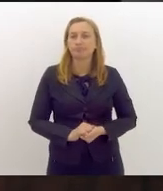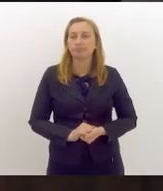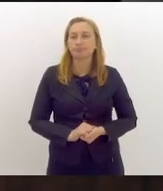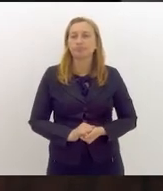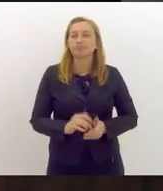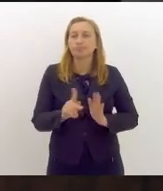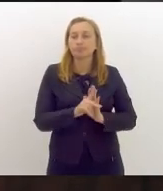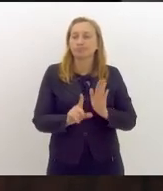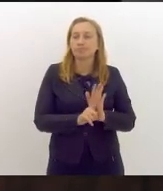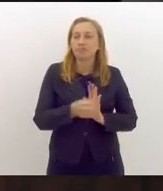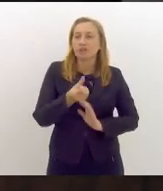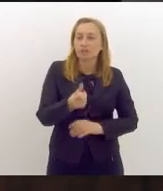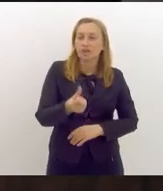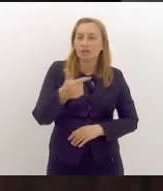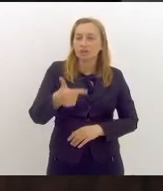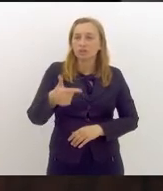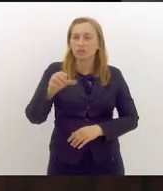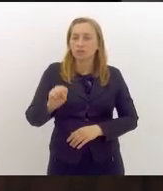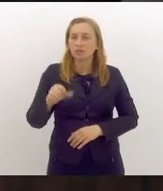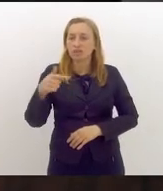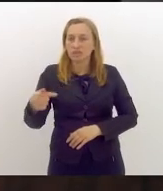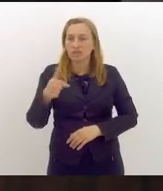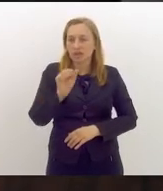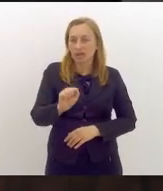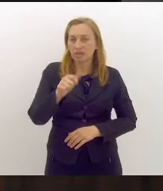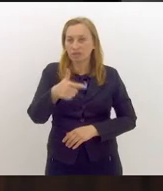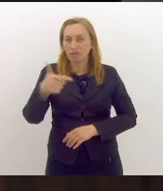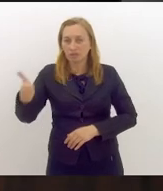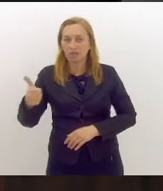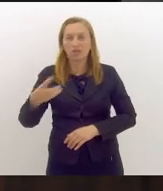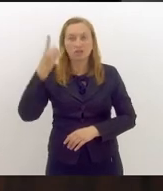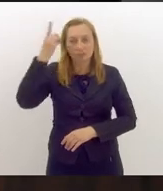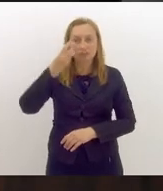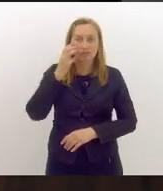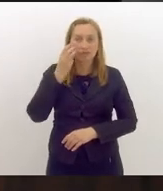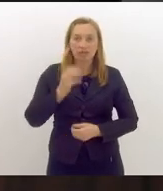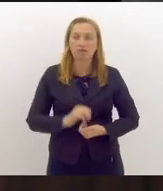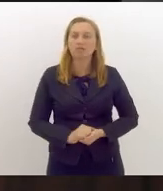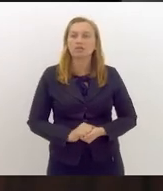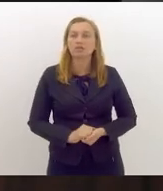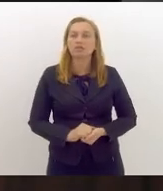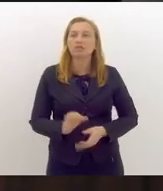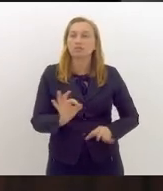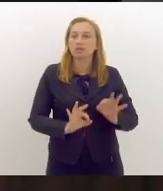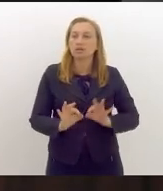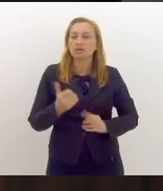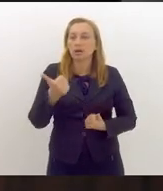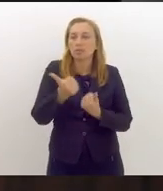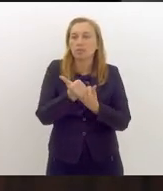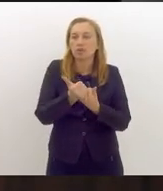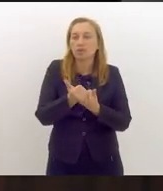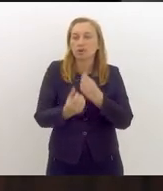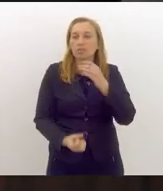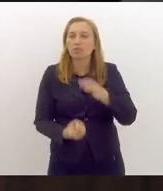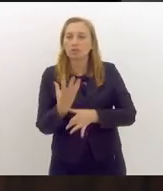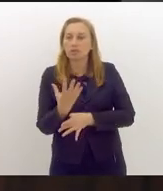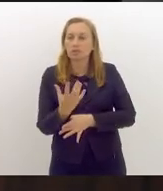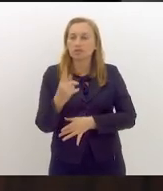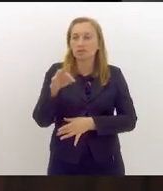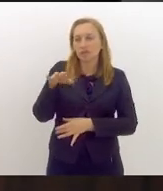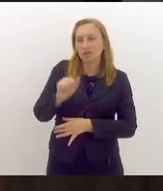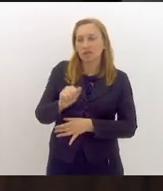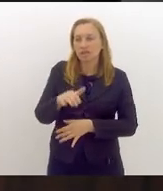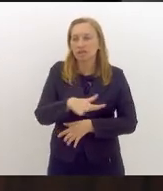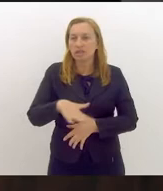projeto de lei 6287 a de 22 de autoria Deputado Valdete Carneiro que cria o programa de apoio fomento a produção literária em